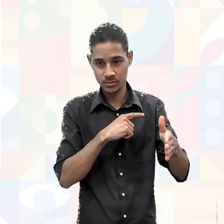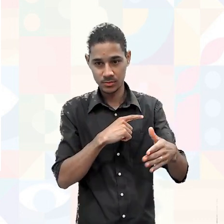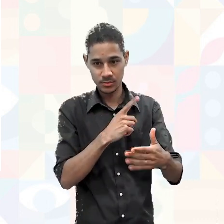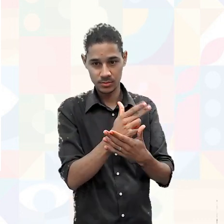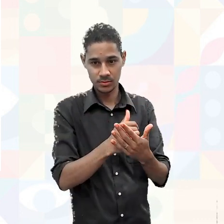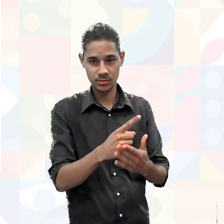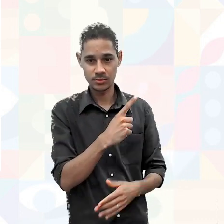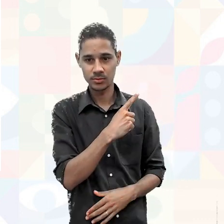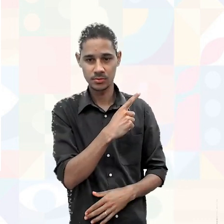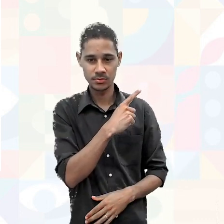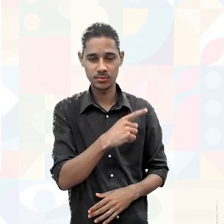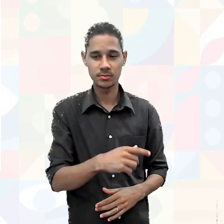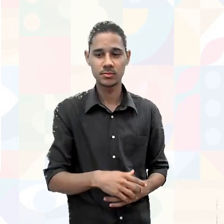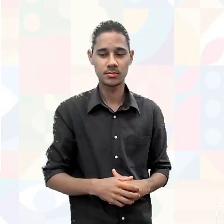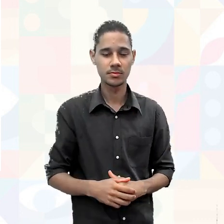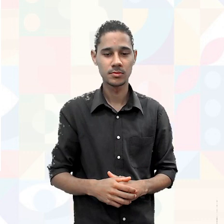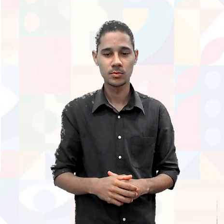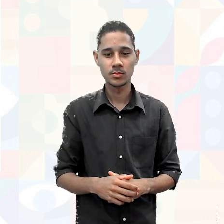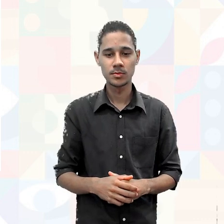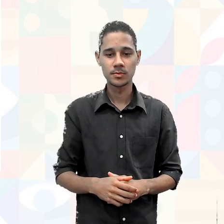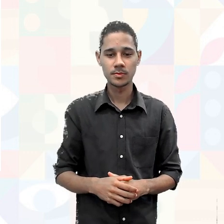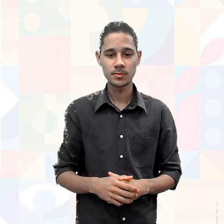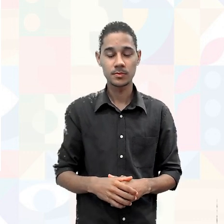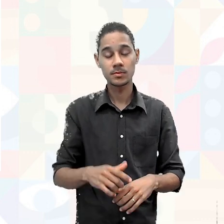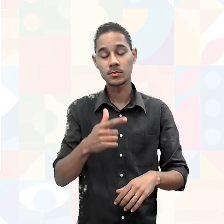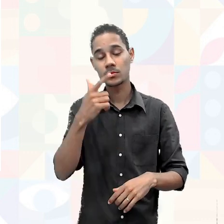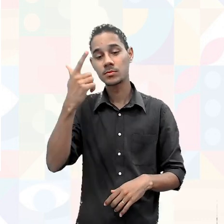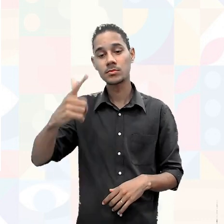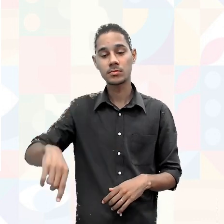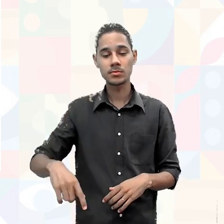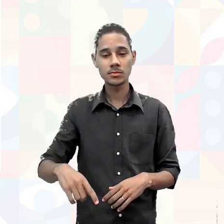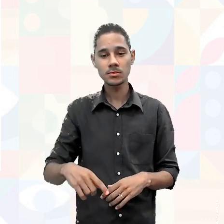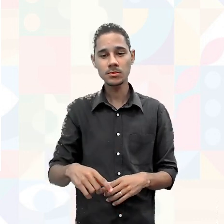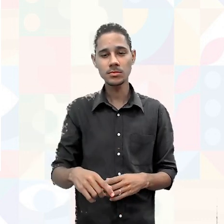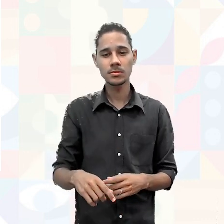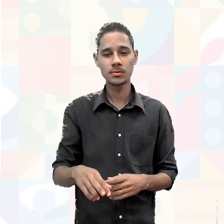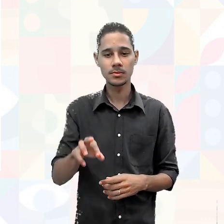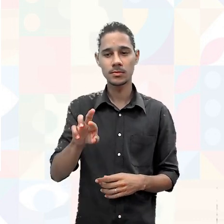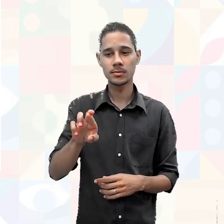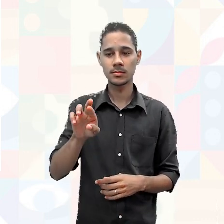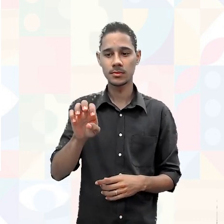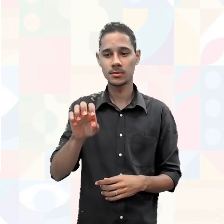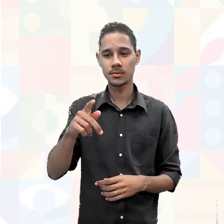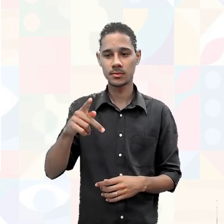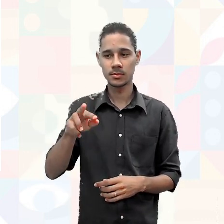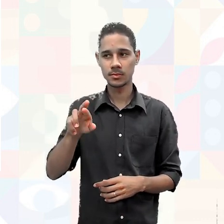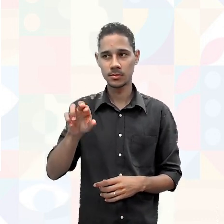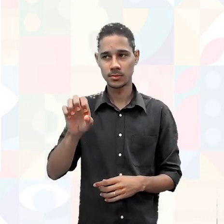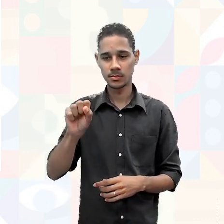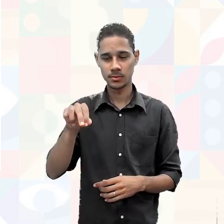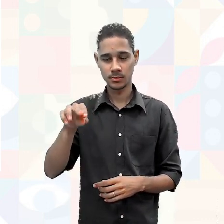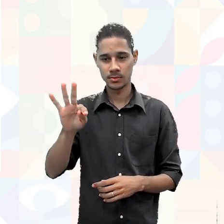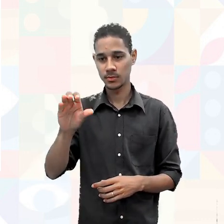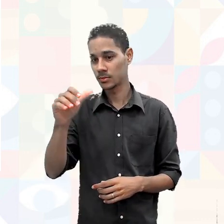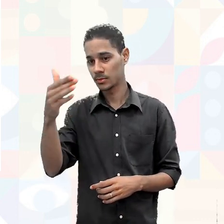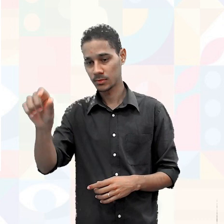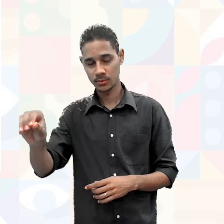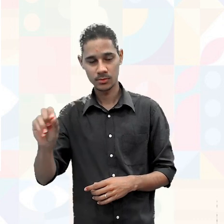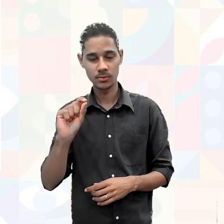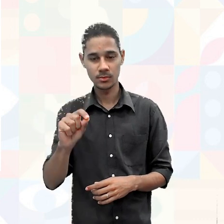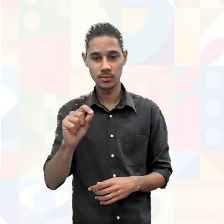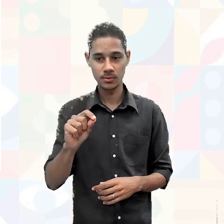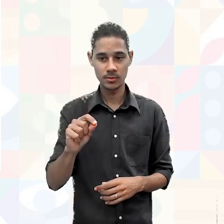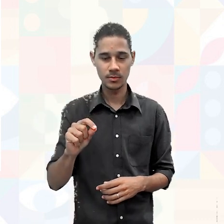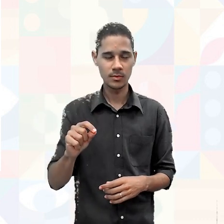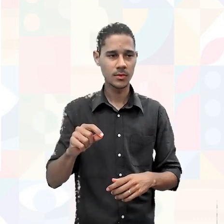desenho, né? Outra questão é a representação, né? A gente precisa sempre, nos casos de